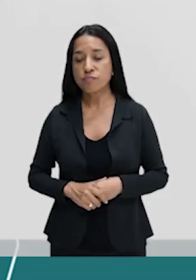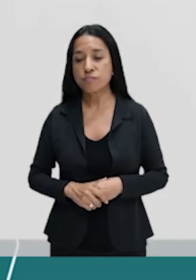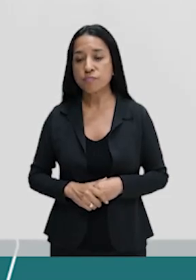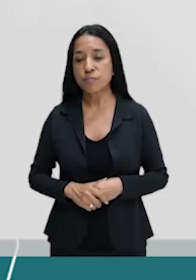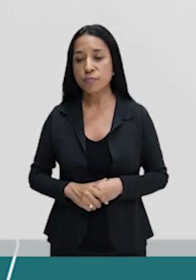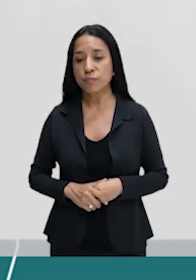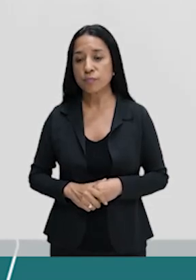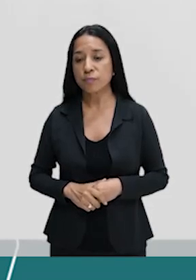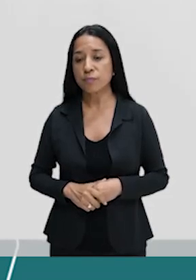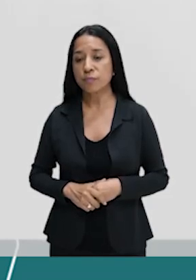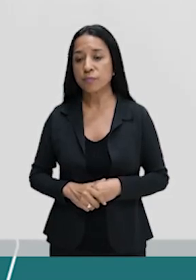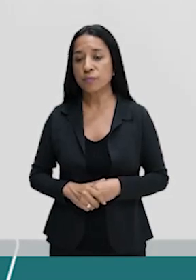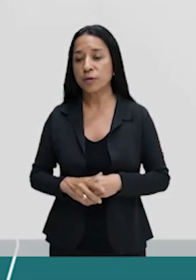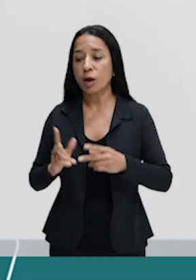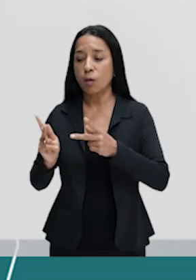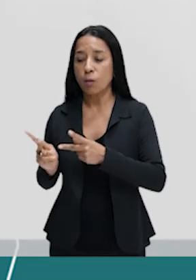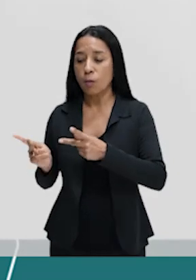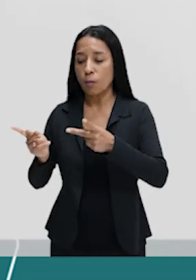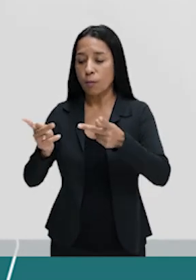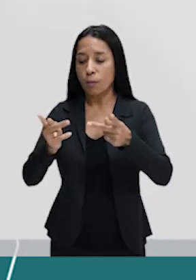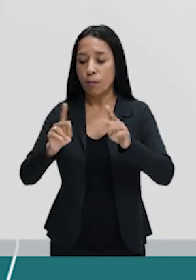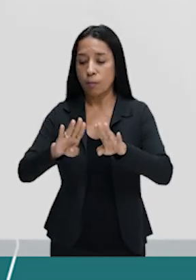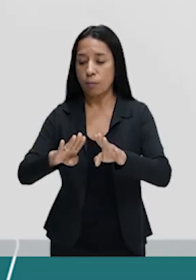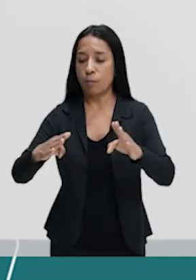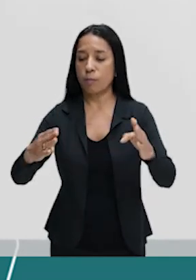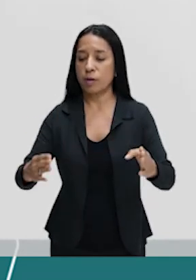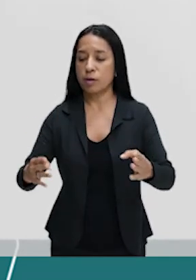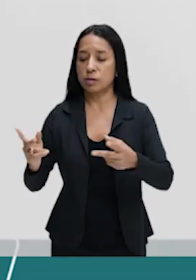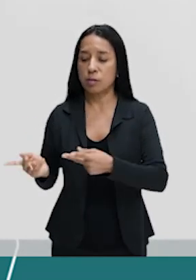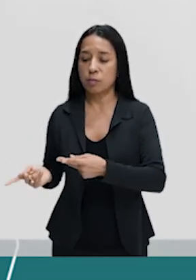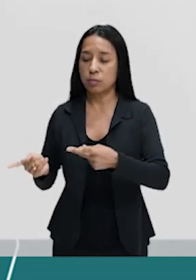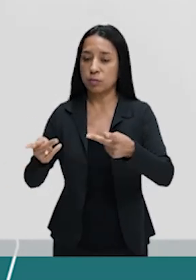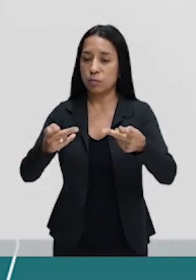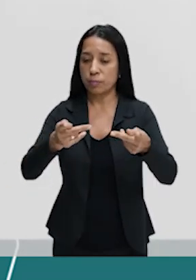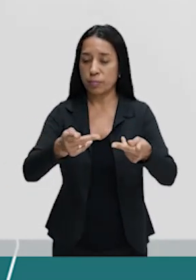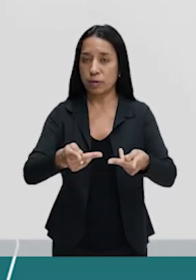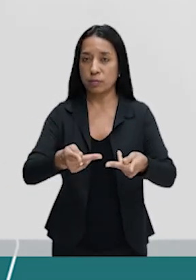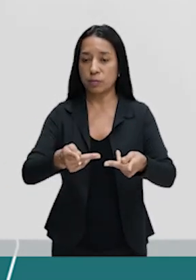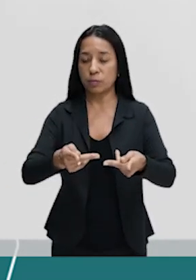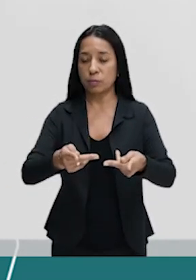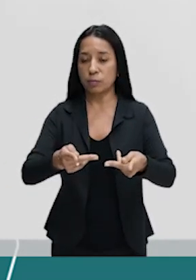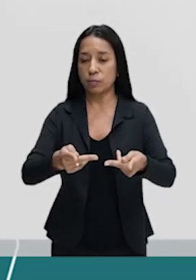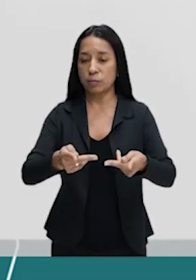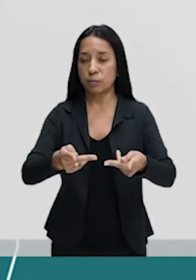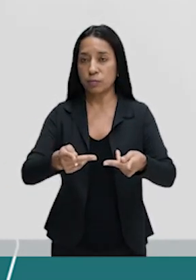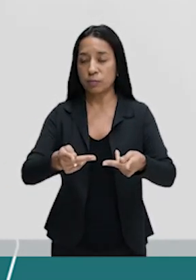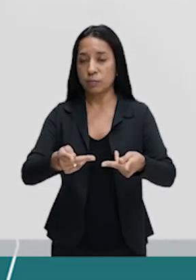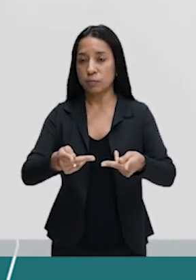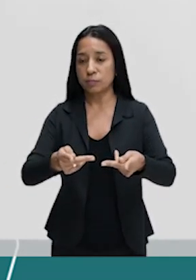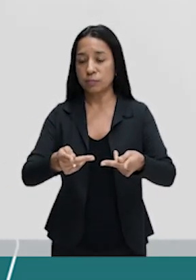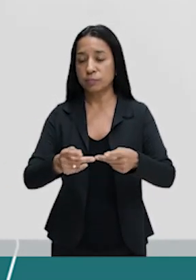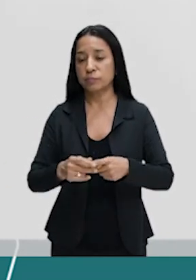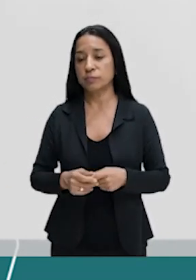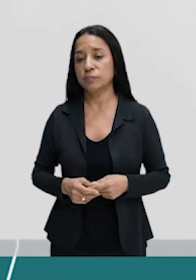plato en la mesa, é o exemplo. Pongo el plato en la mesa, eu ponho o prato na